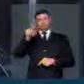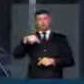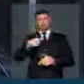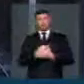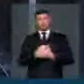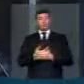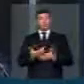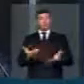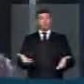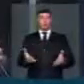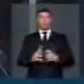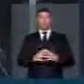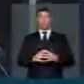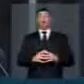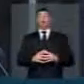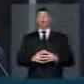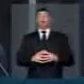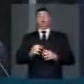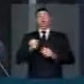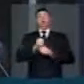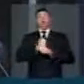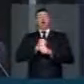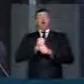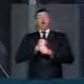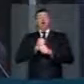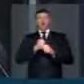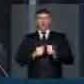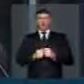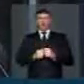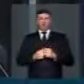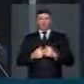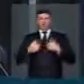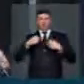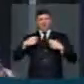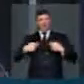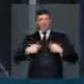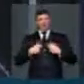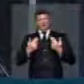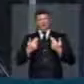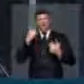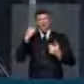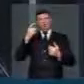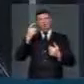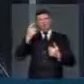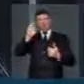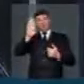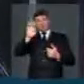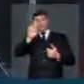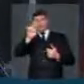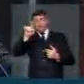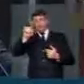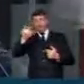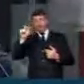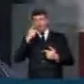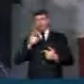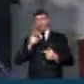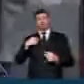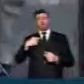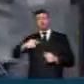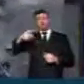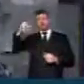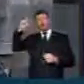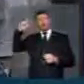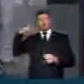de muitos anos. E eu sou, como dizia o doutor Brizola, venho de longe nesse